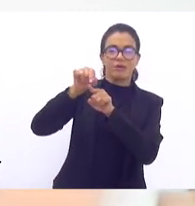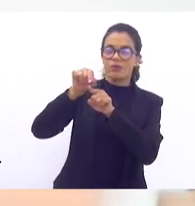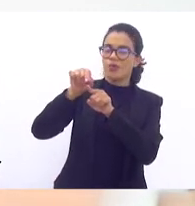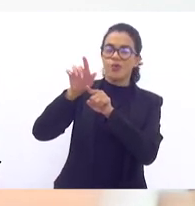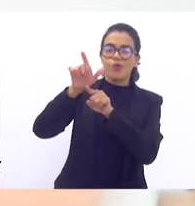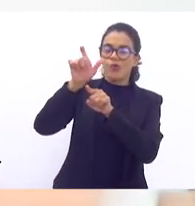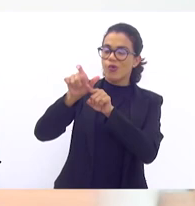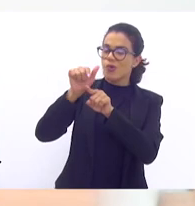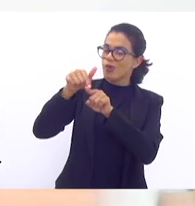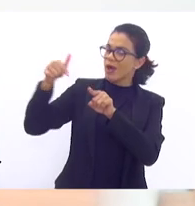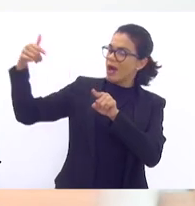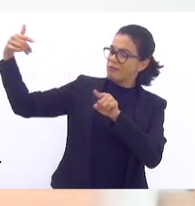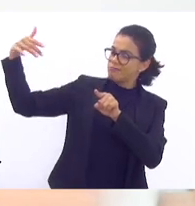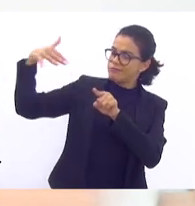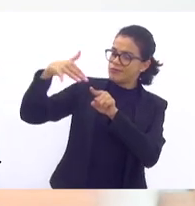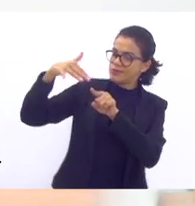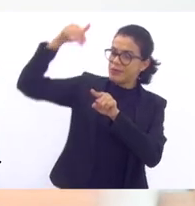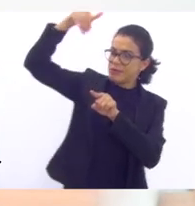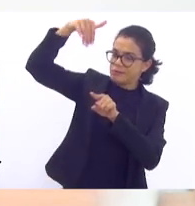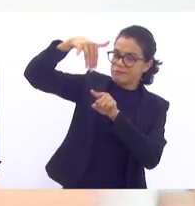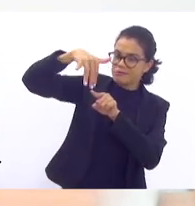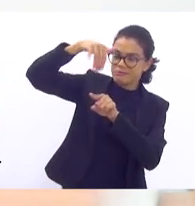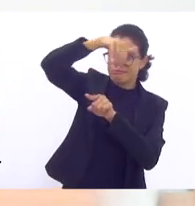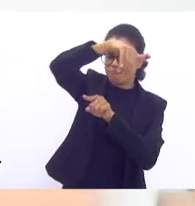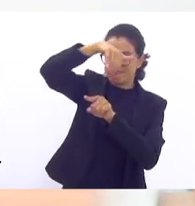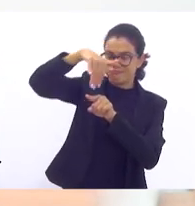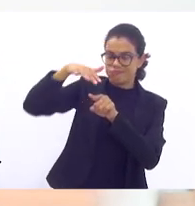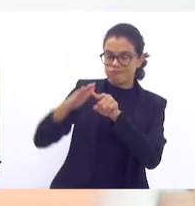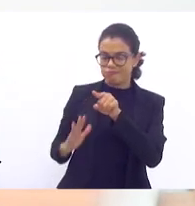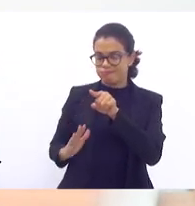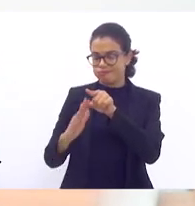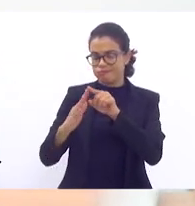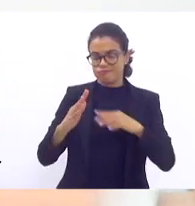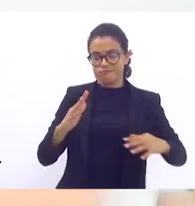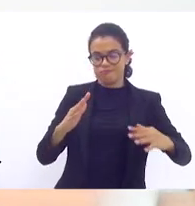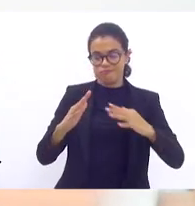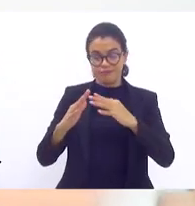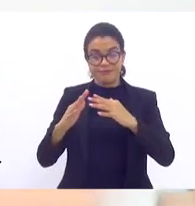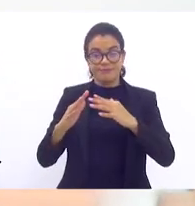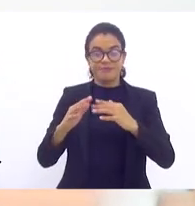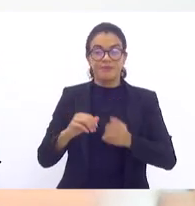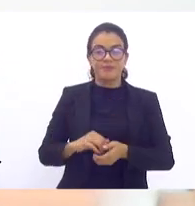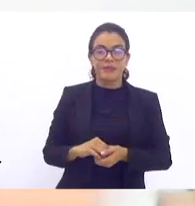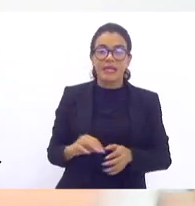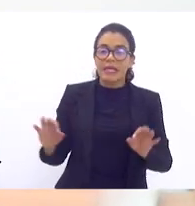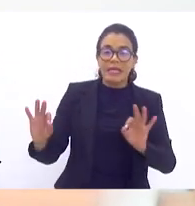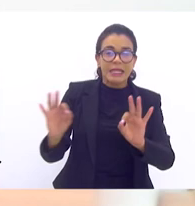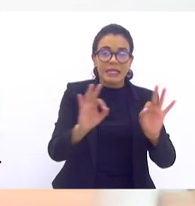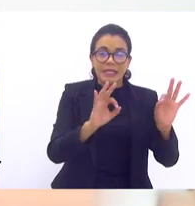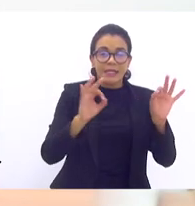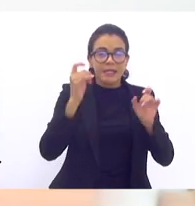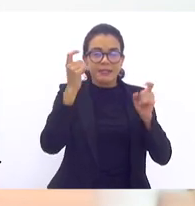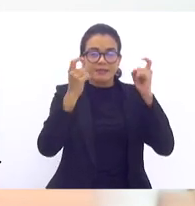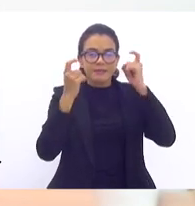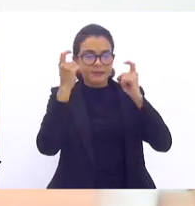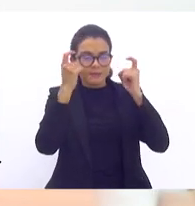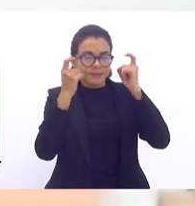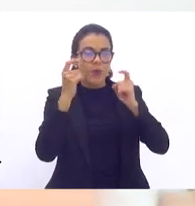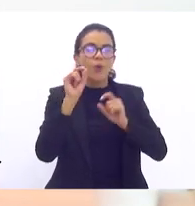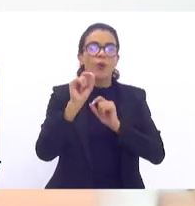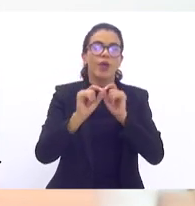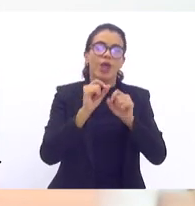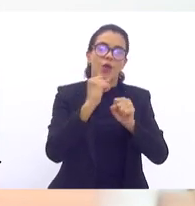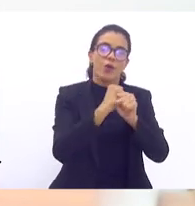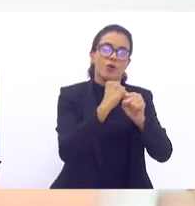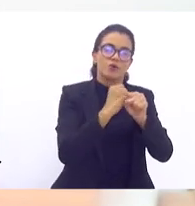lado Central ali do nosso país para poder fazer a instalação e ninguém se preocupou se preocupar em